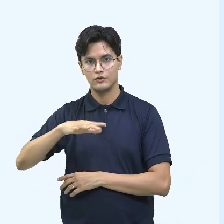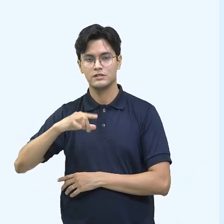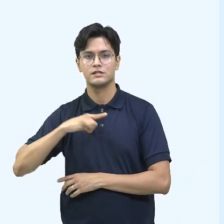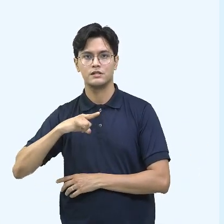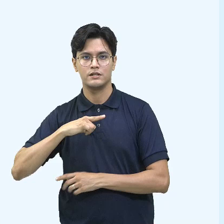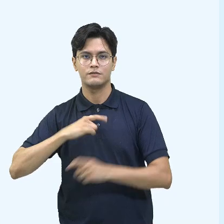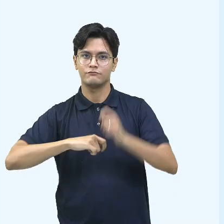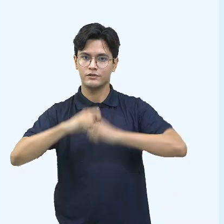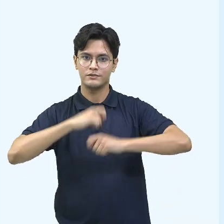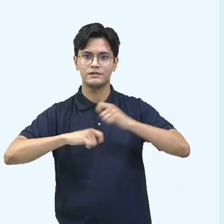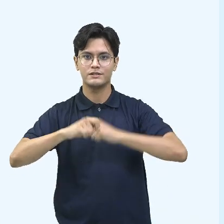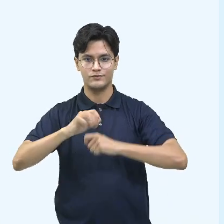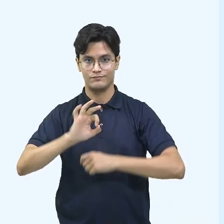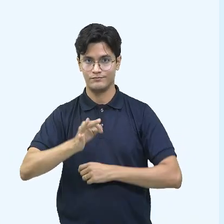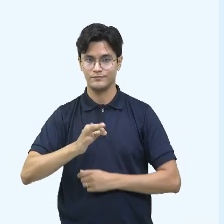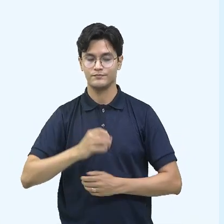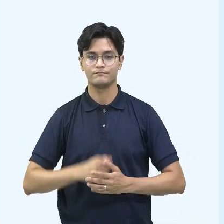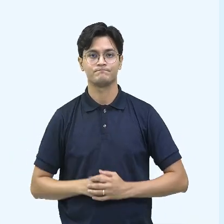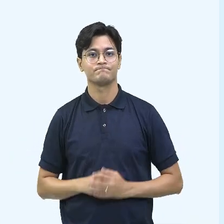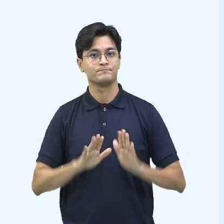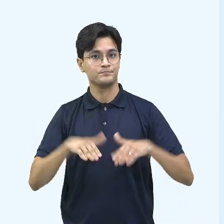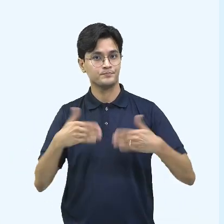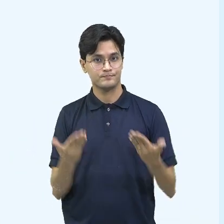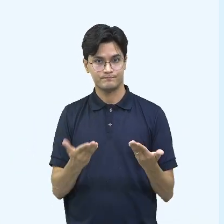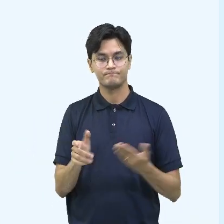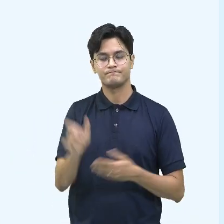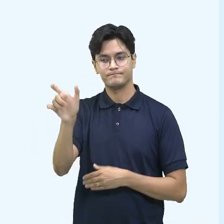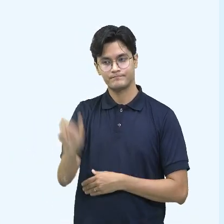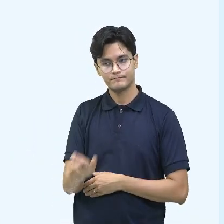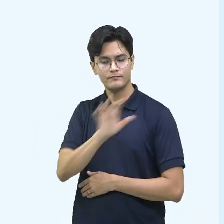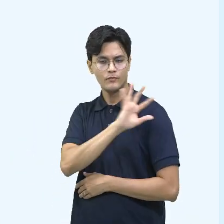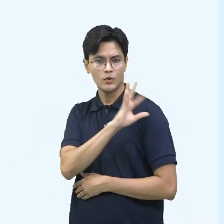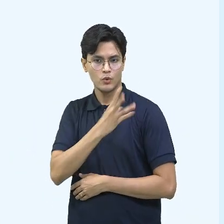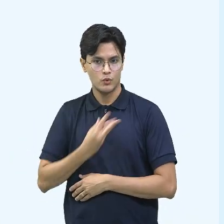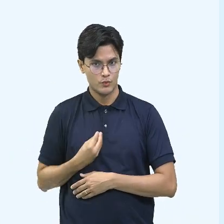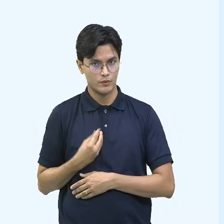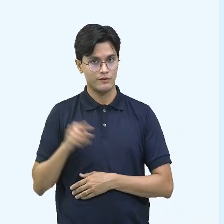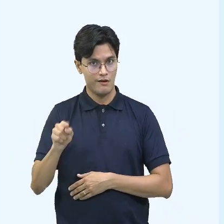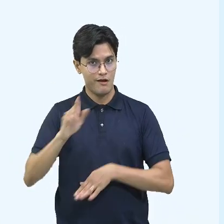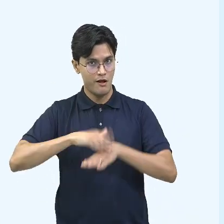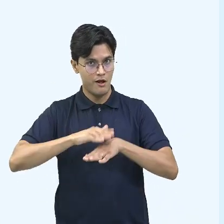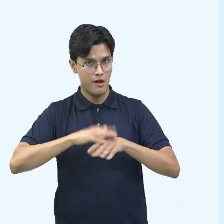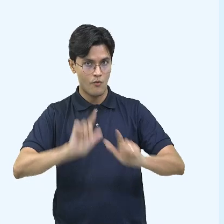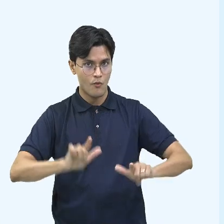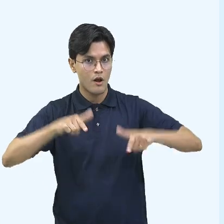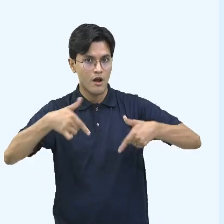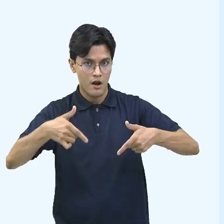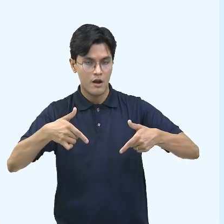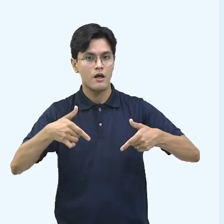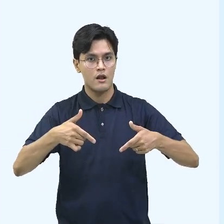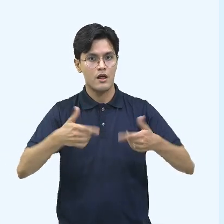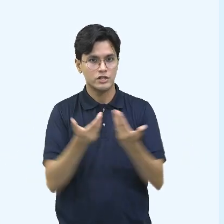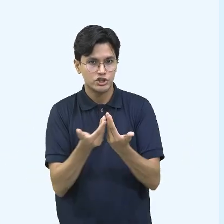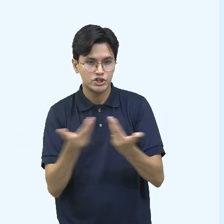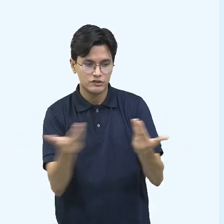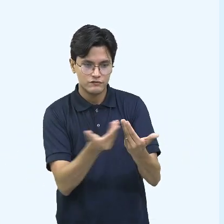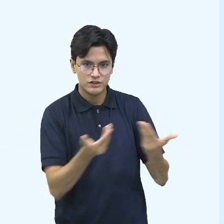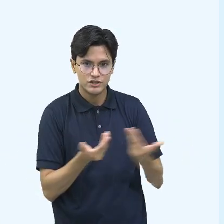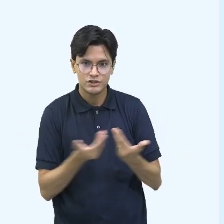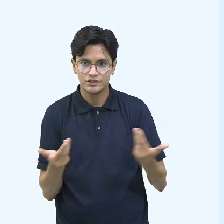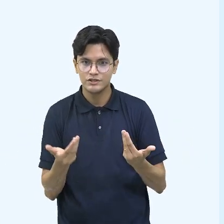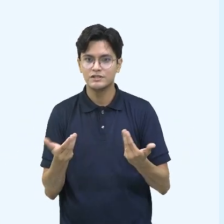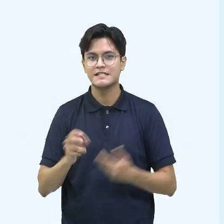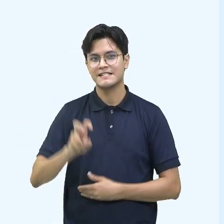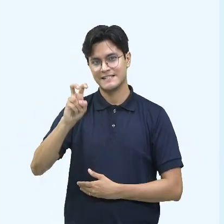administradas. Então, o imperador Constantino ele já fragmenta essa organização em 5 regiões.